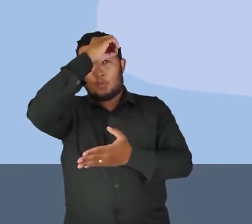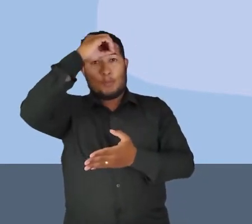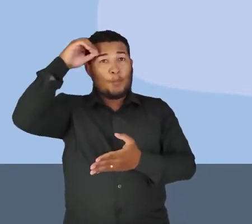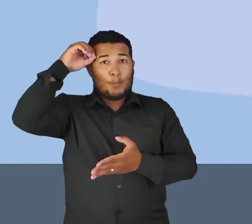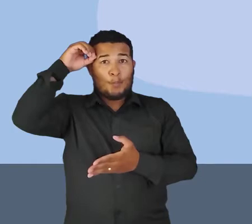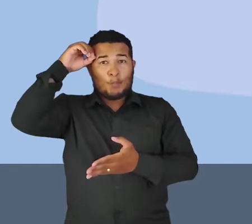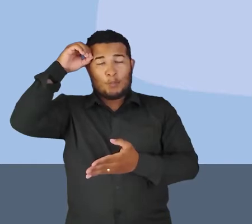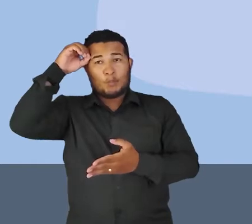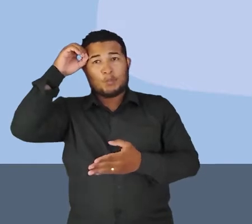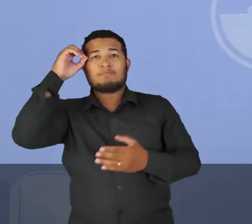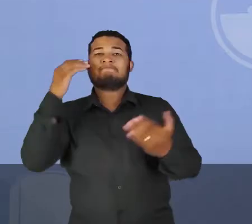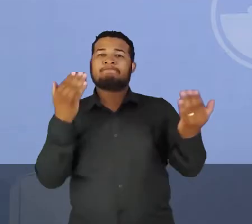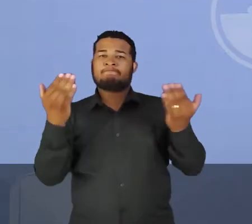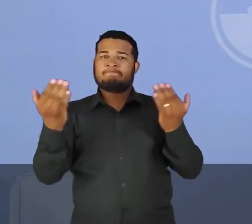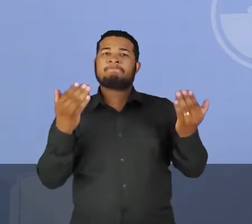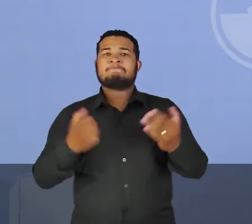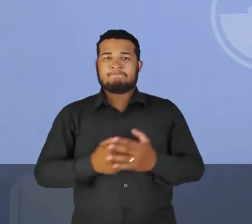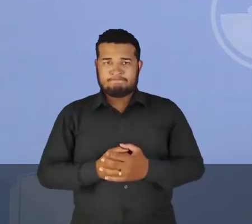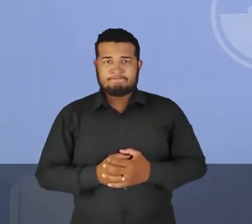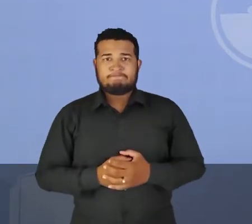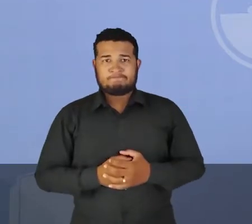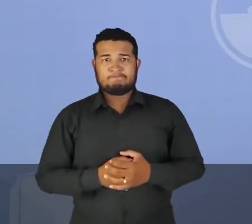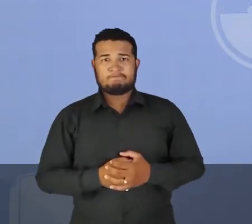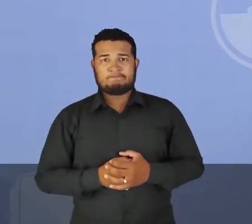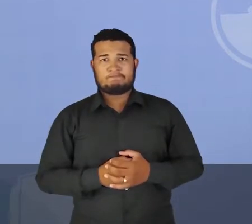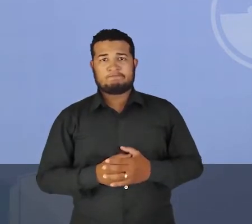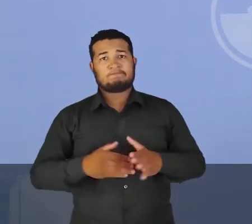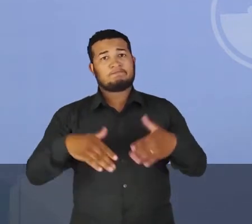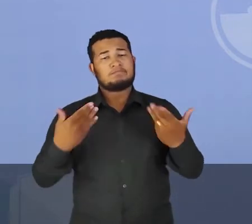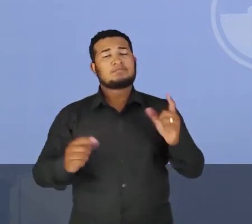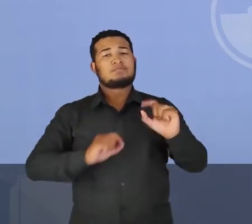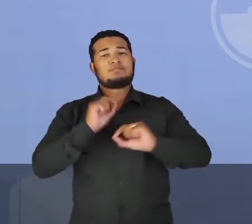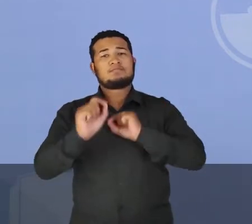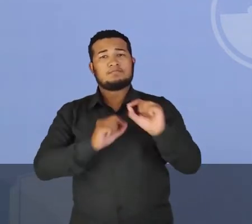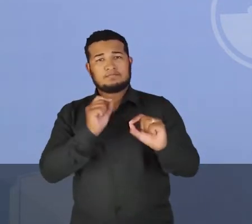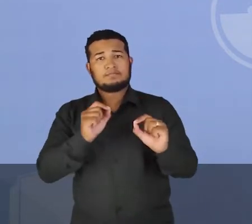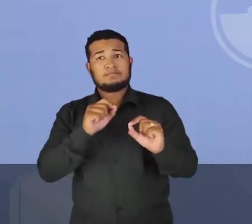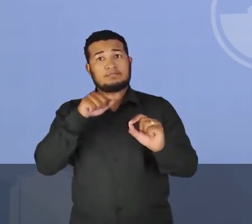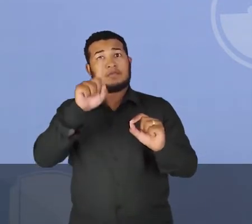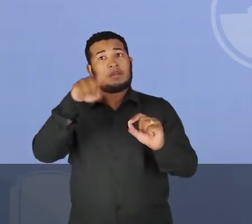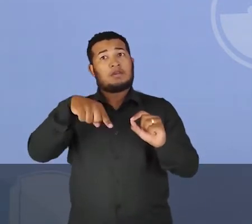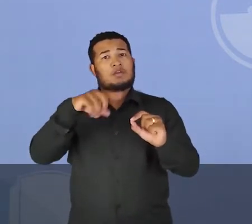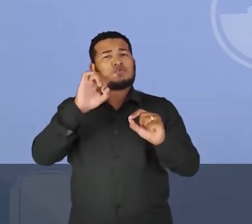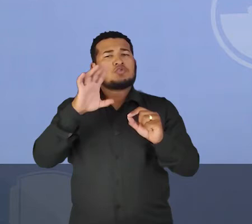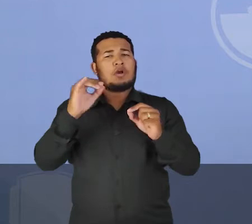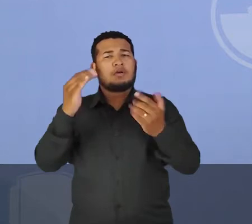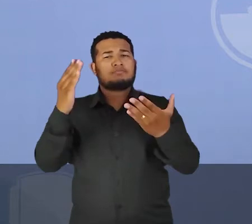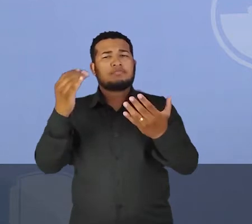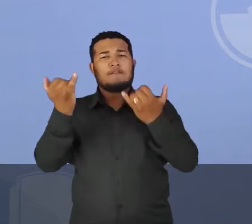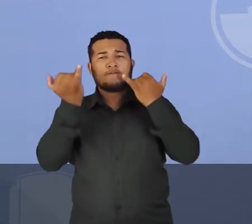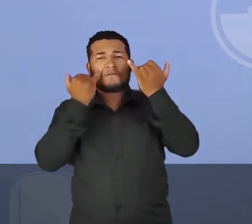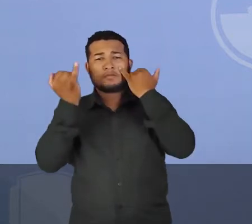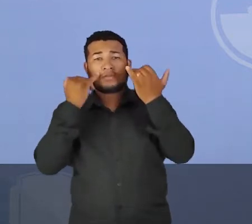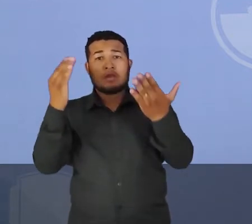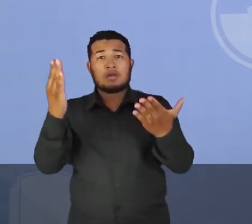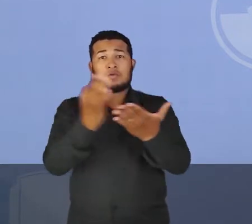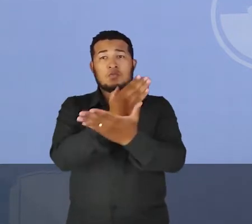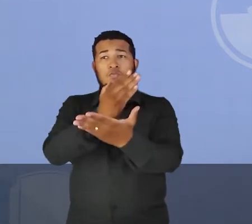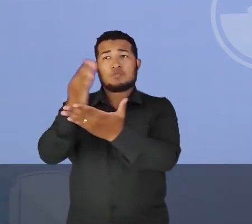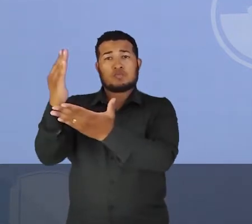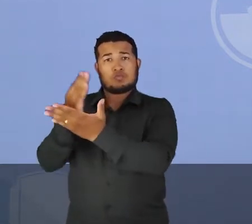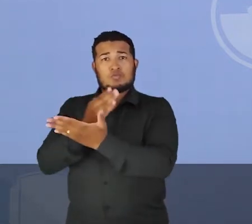relação aos brancos, né? Então, esses são apenas alguns dados, né?